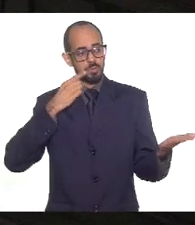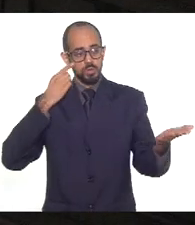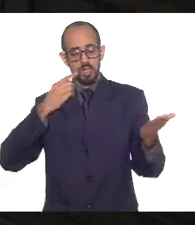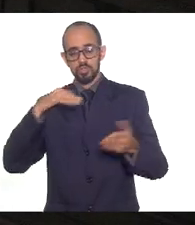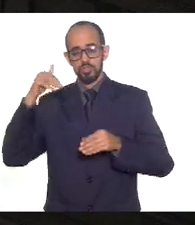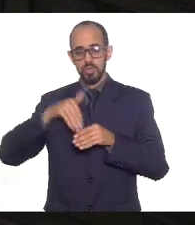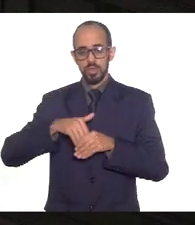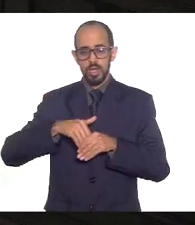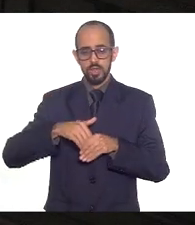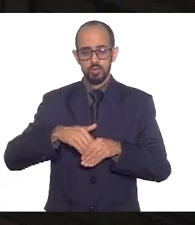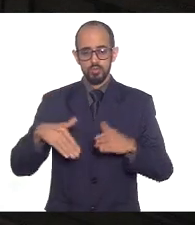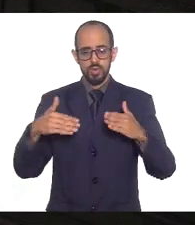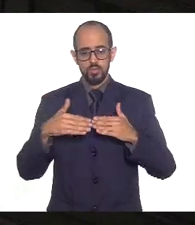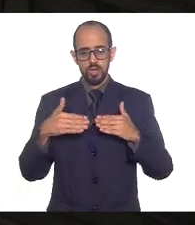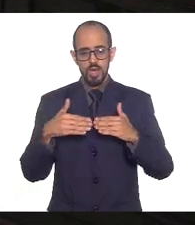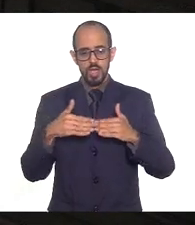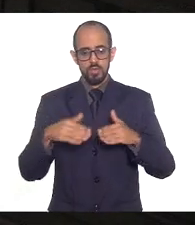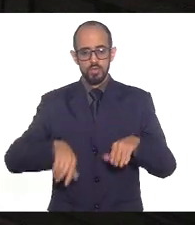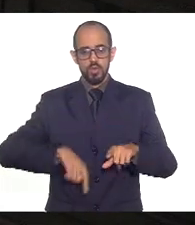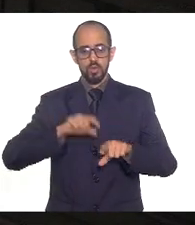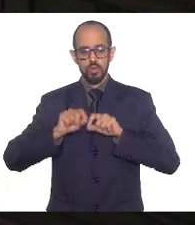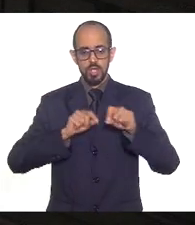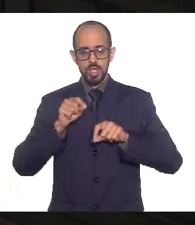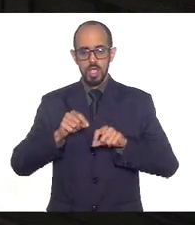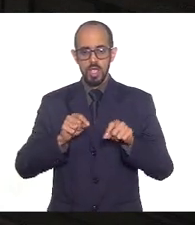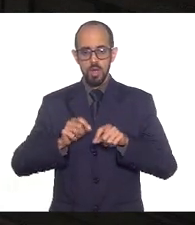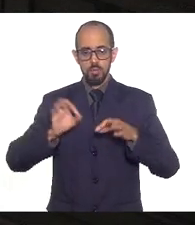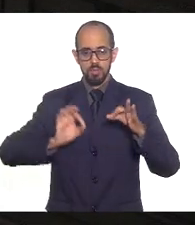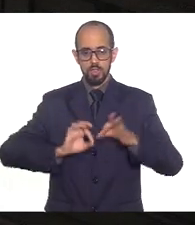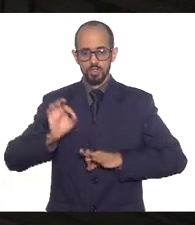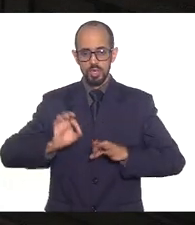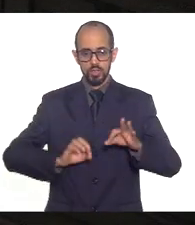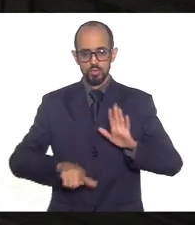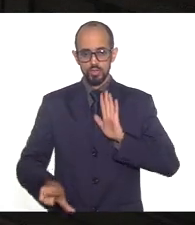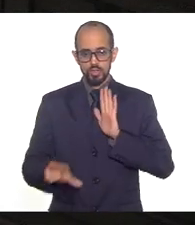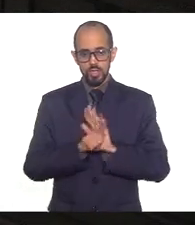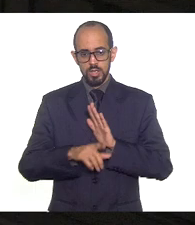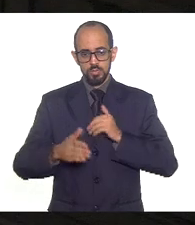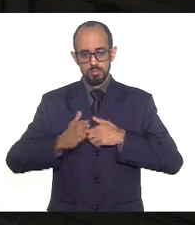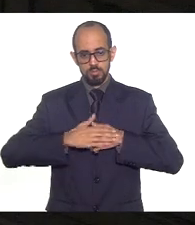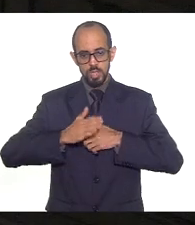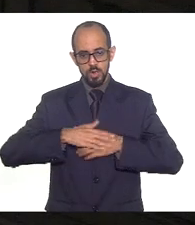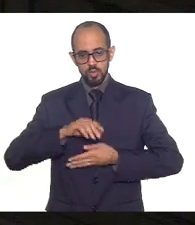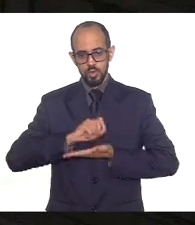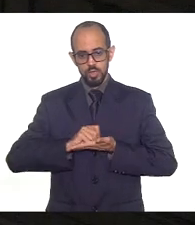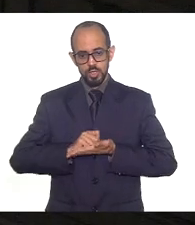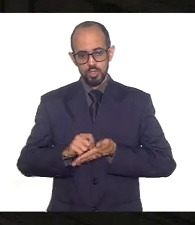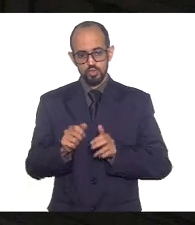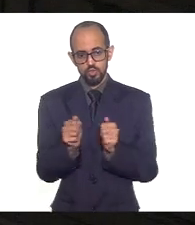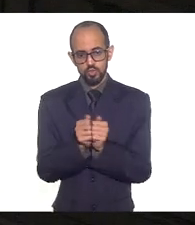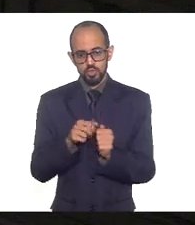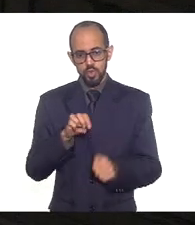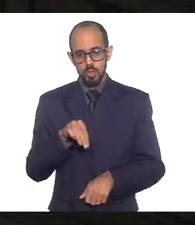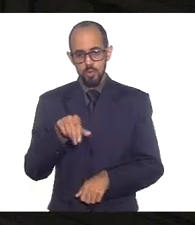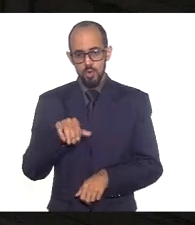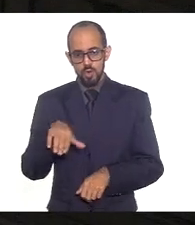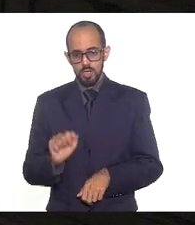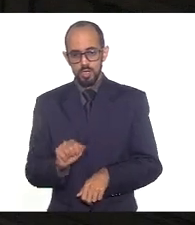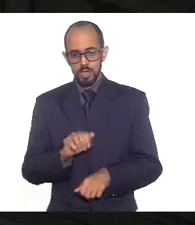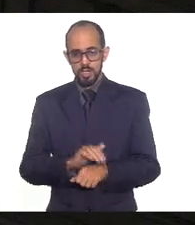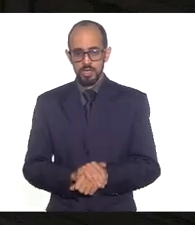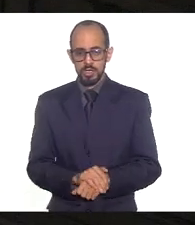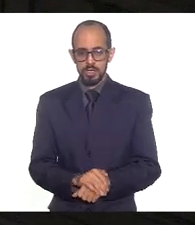deputados que votaram favoravelmente no projeto de lei de mim e autoria junto com a deputada a Mônica